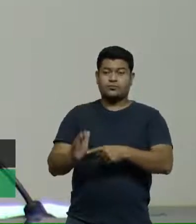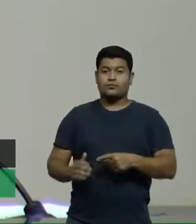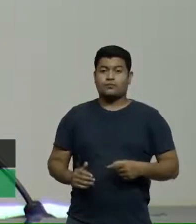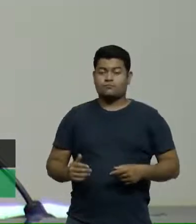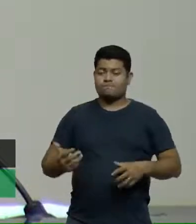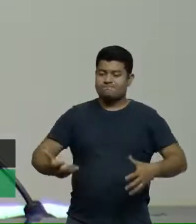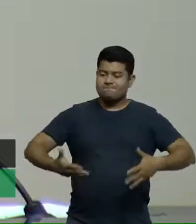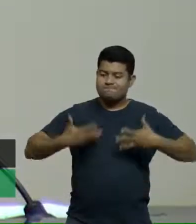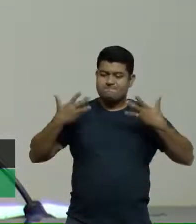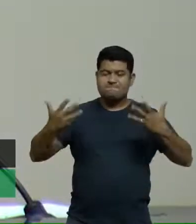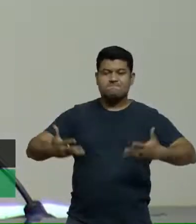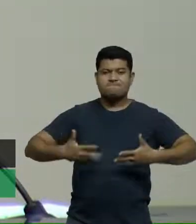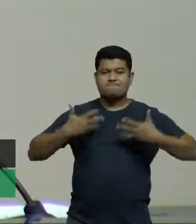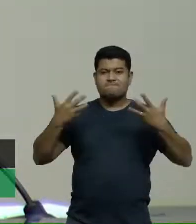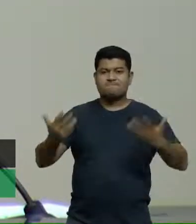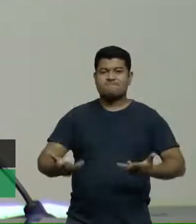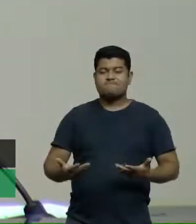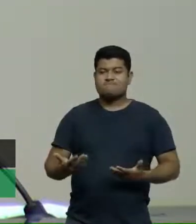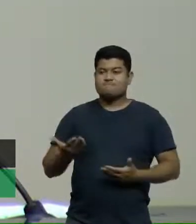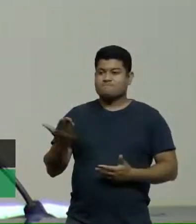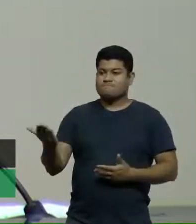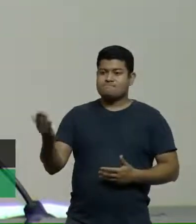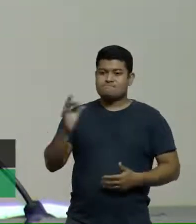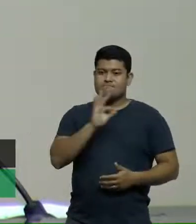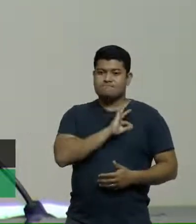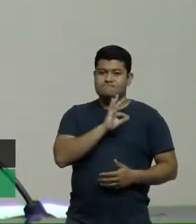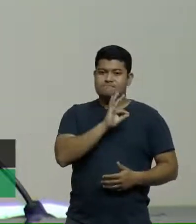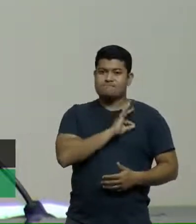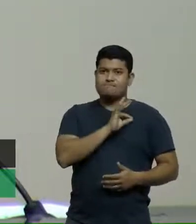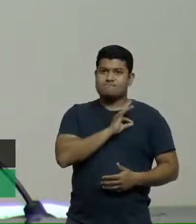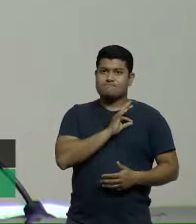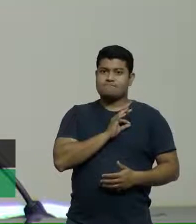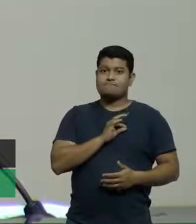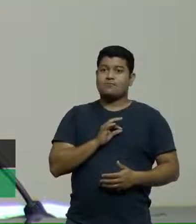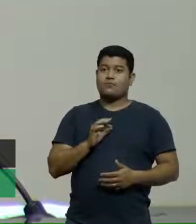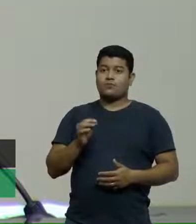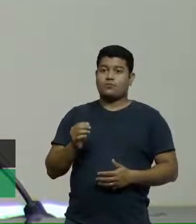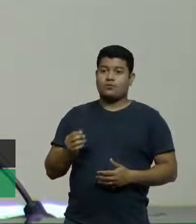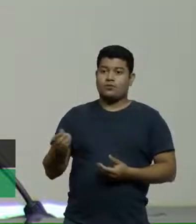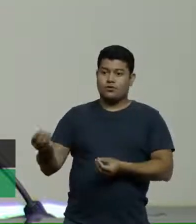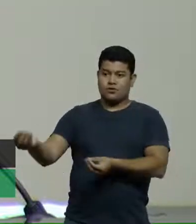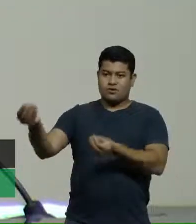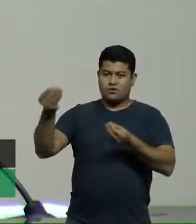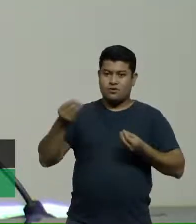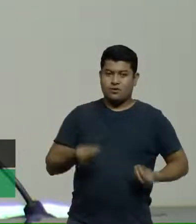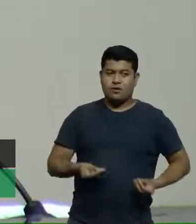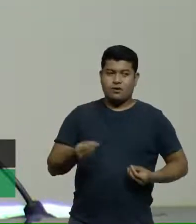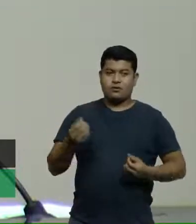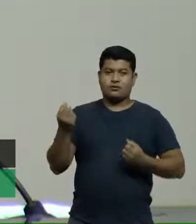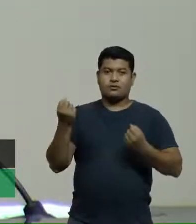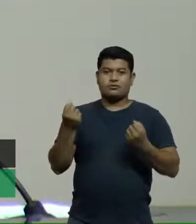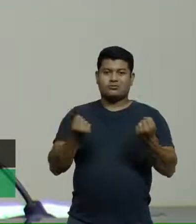alegria dos policiais com o recebimento dessas viaturas.